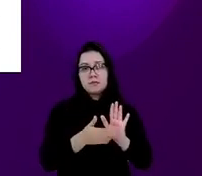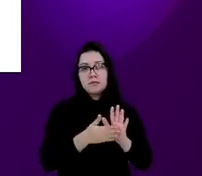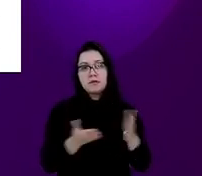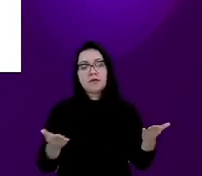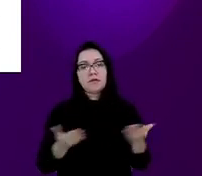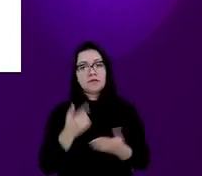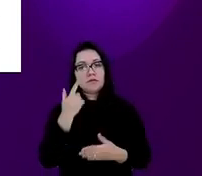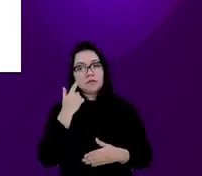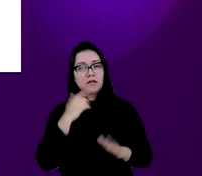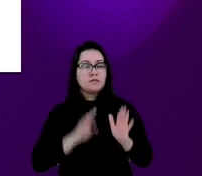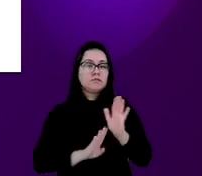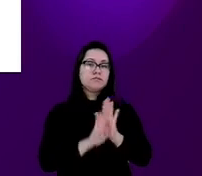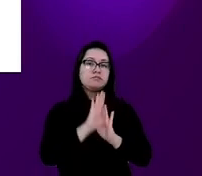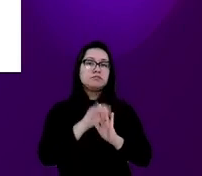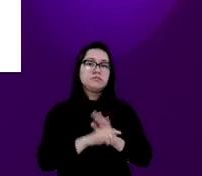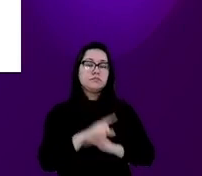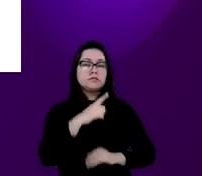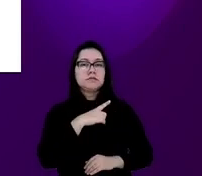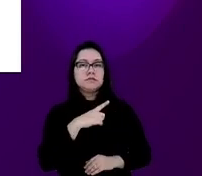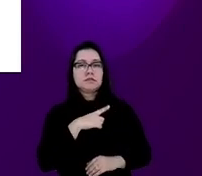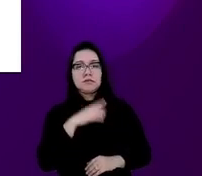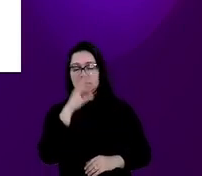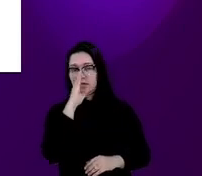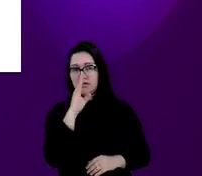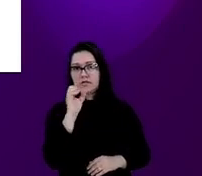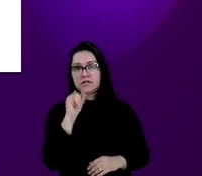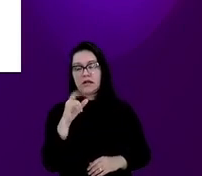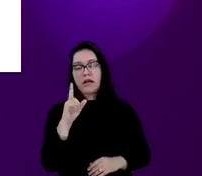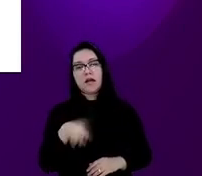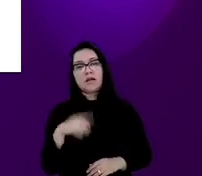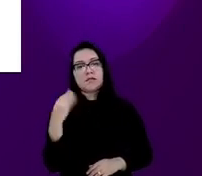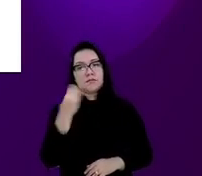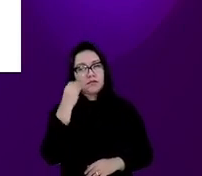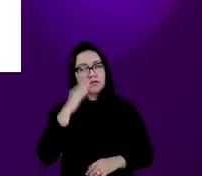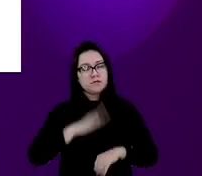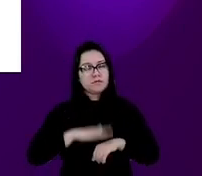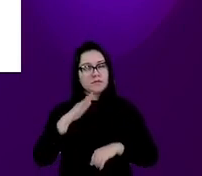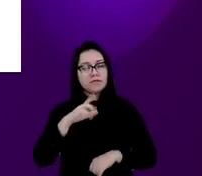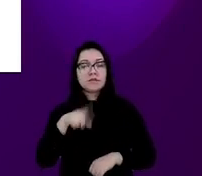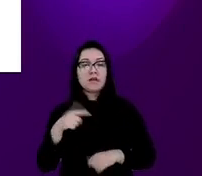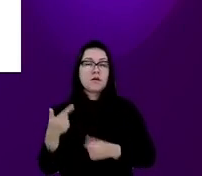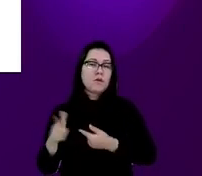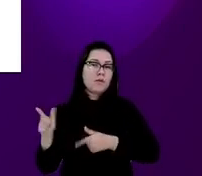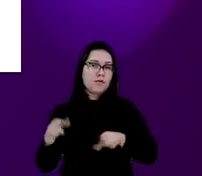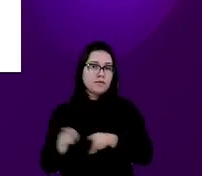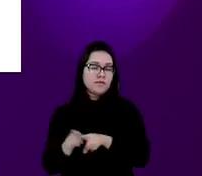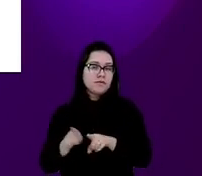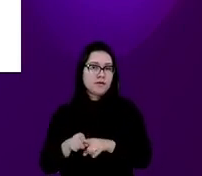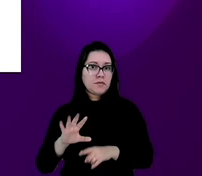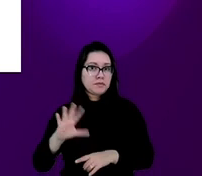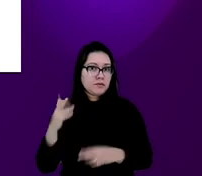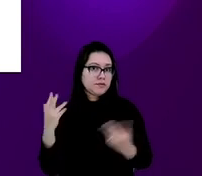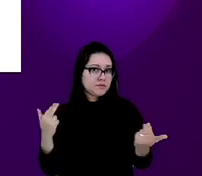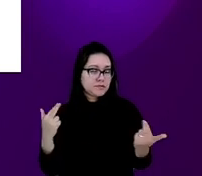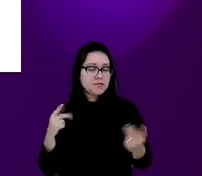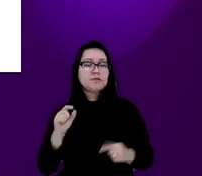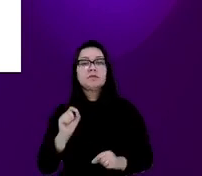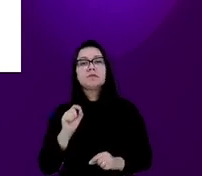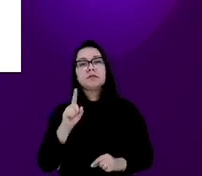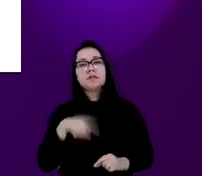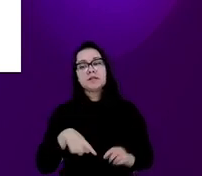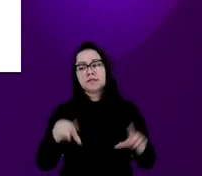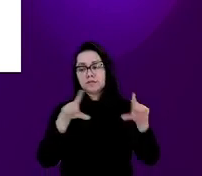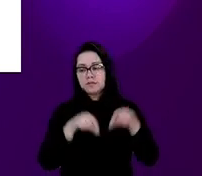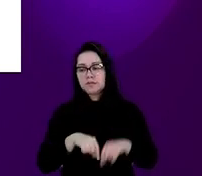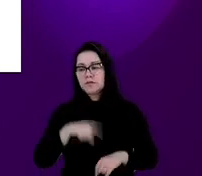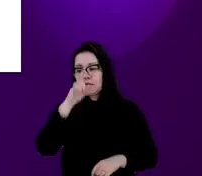numa curva de aprendizado, principalmente cirurgiões mais experientes. E outras coisas que acontecem é exatamente isso, é que você diminui em amarelo